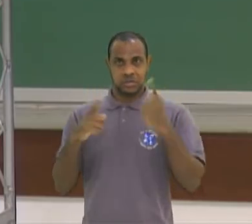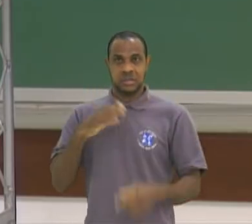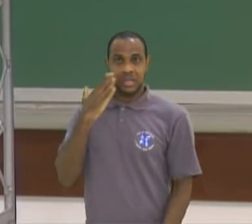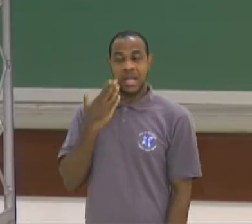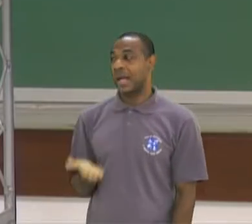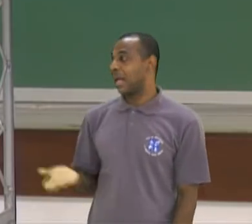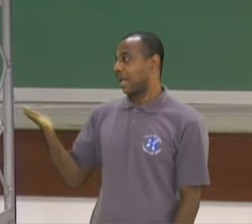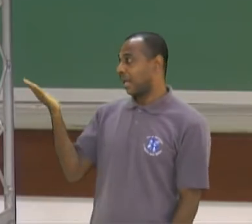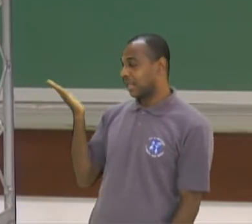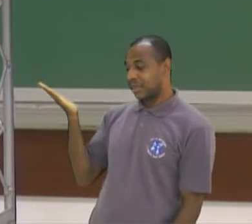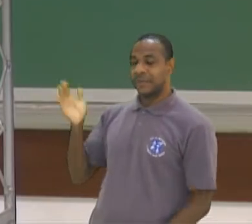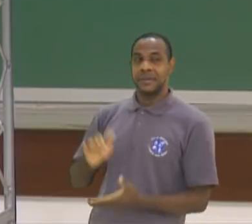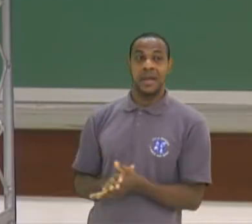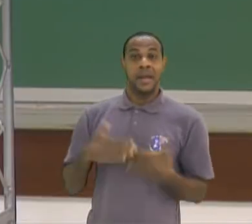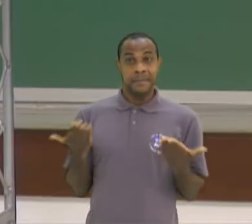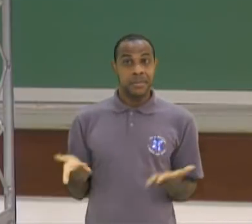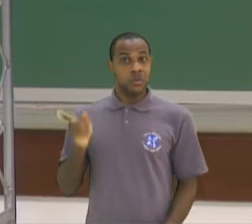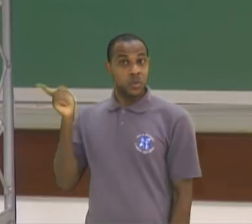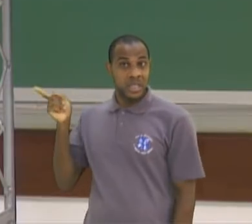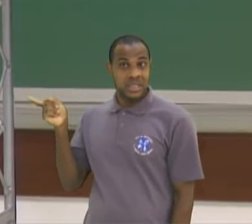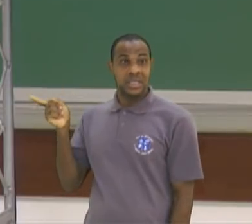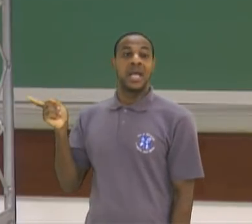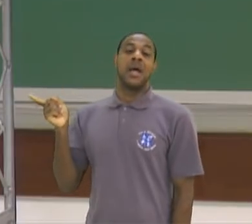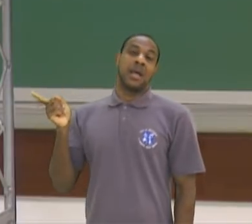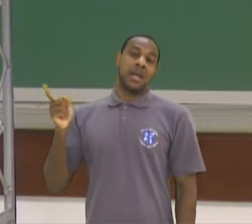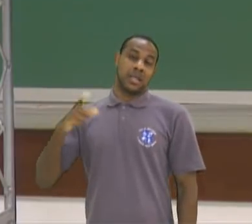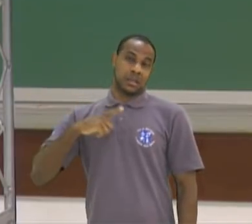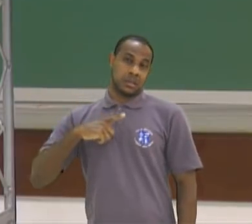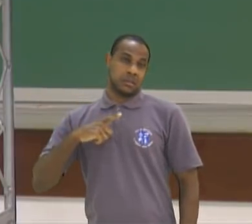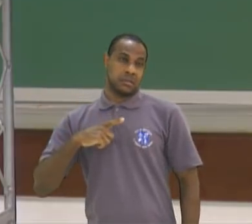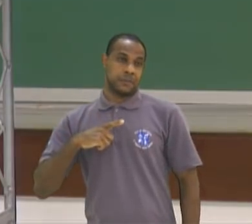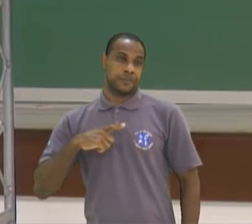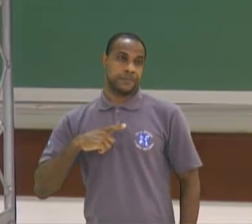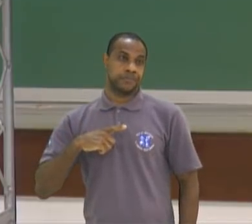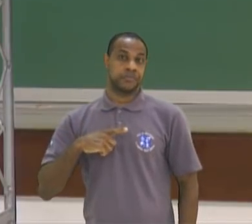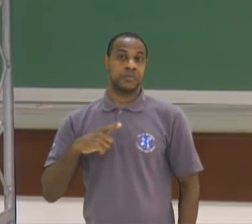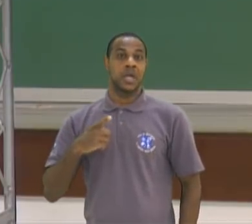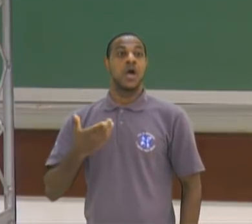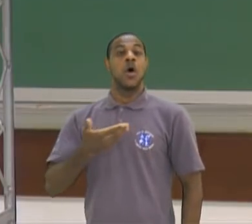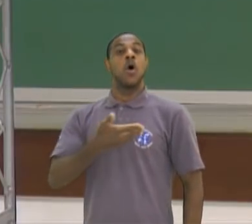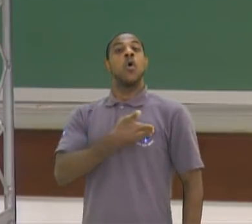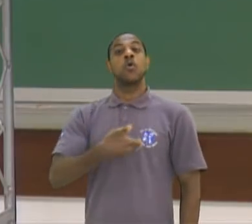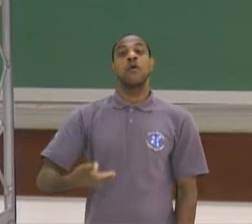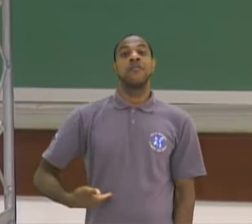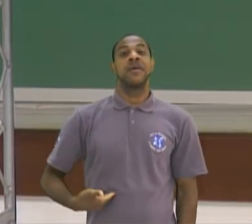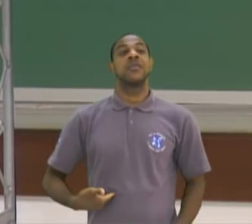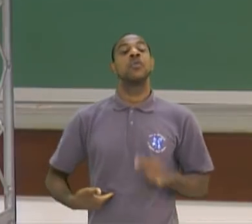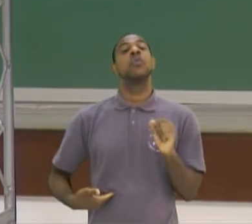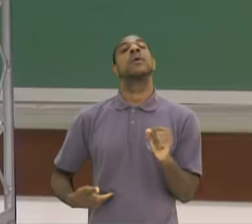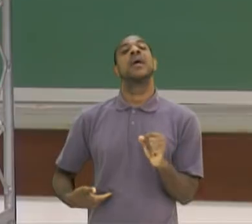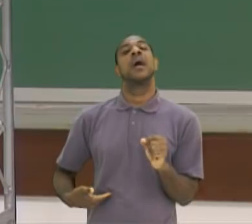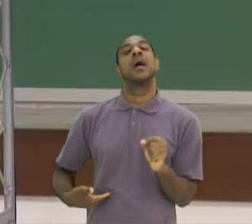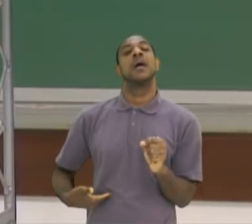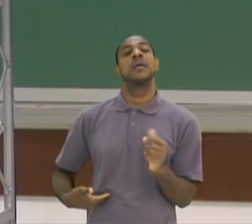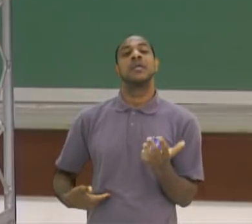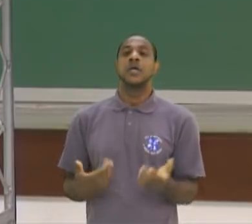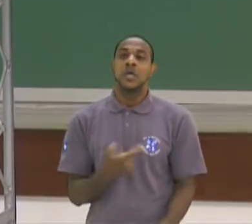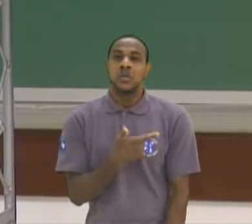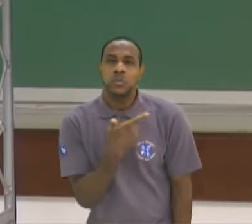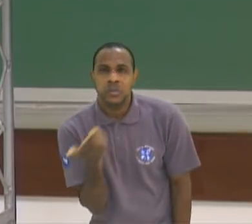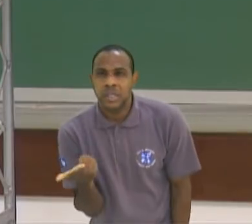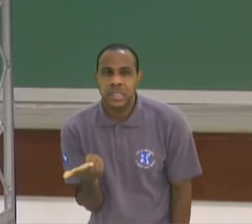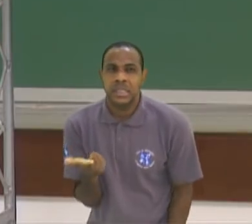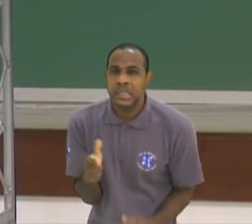E mesmo com esse ambiente de radicalização, o governo do Allende não teve